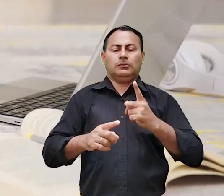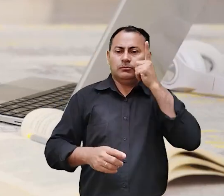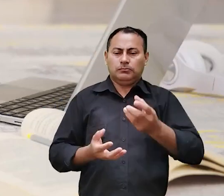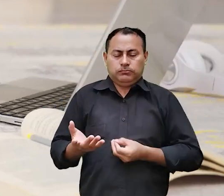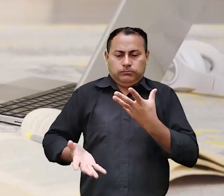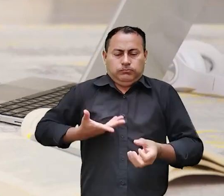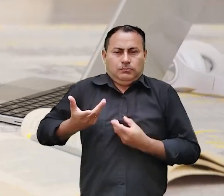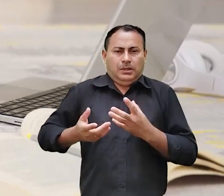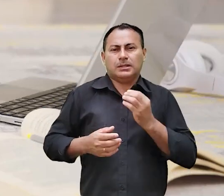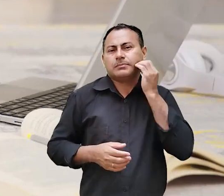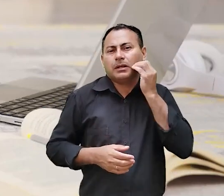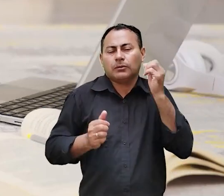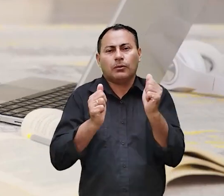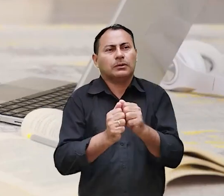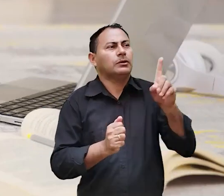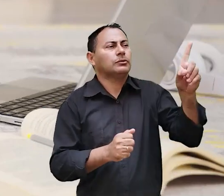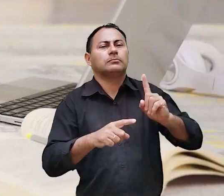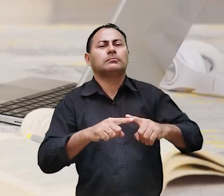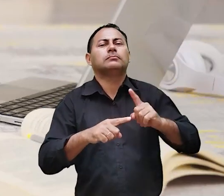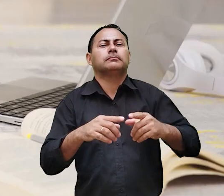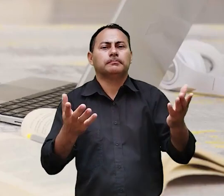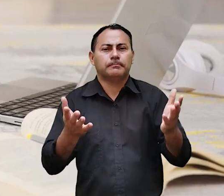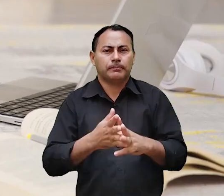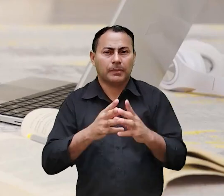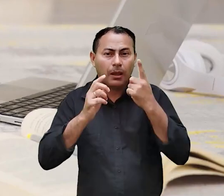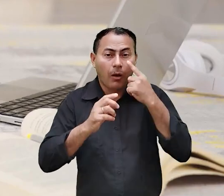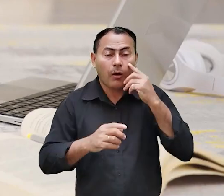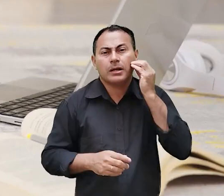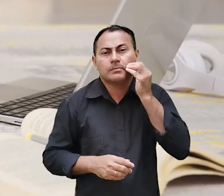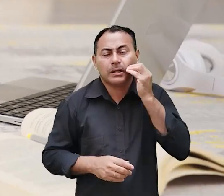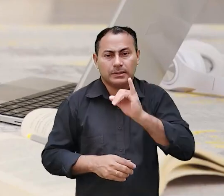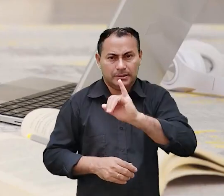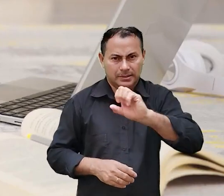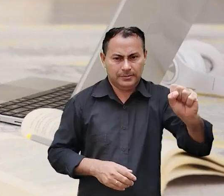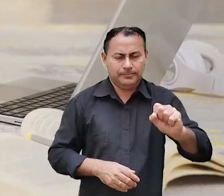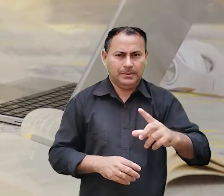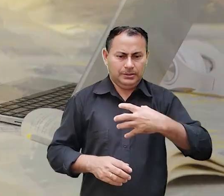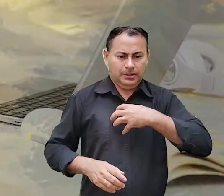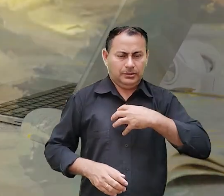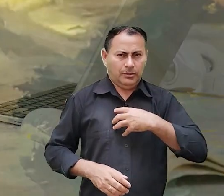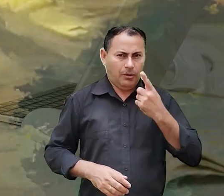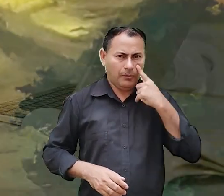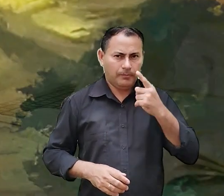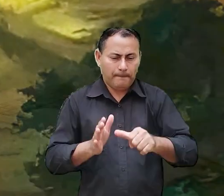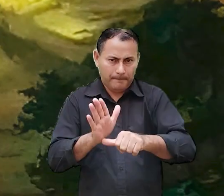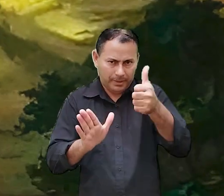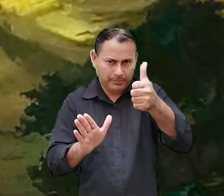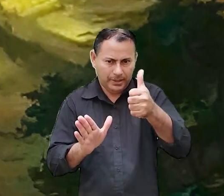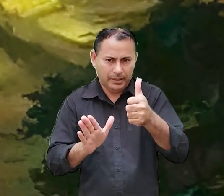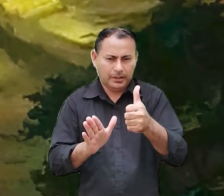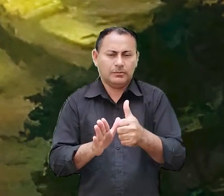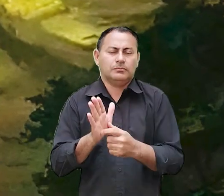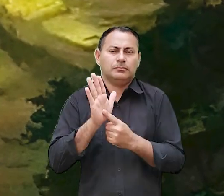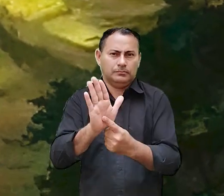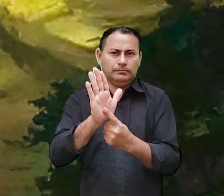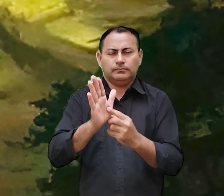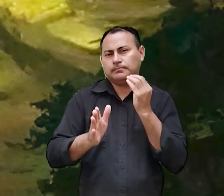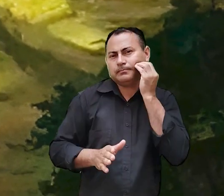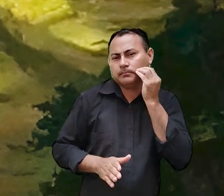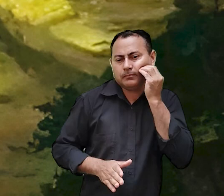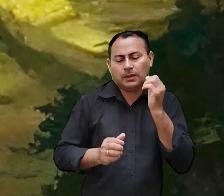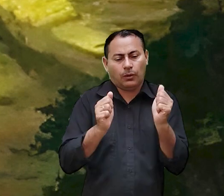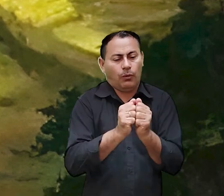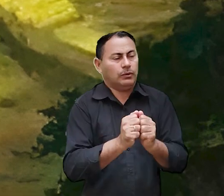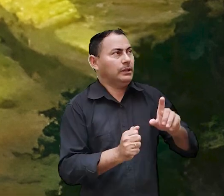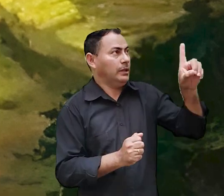conseguem expressar a experiência que tiveram com Deus Veja a experiência de Isaías a seguinte forma primeiro como resultado de